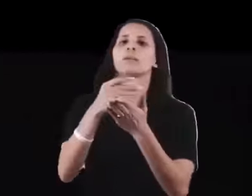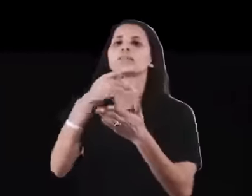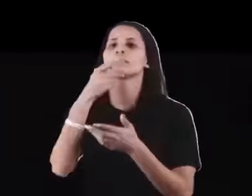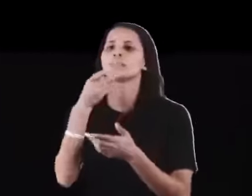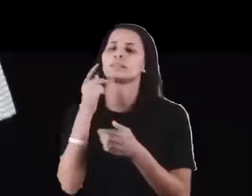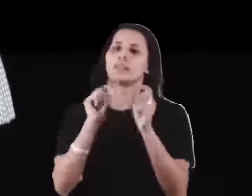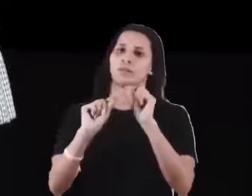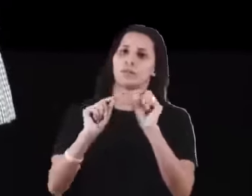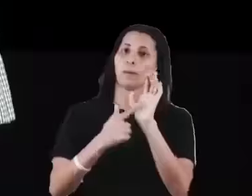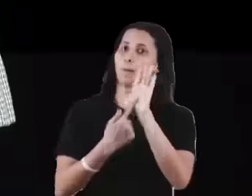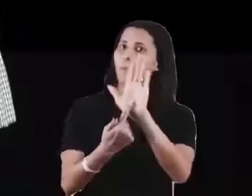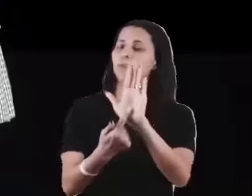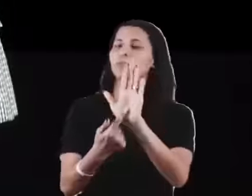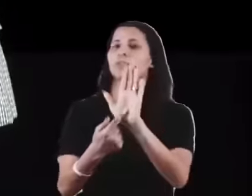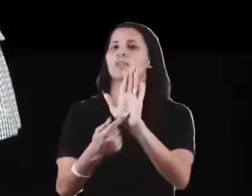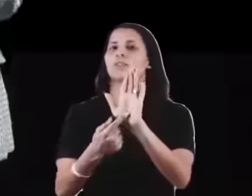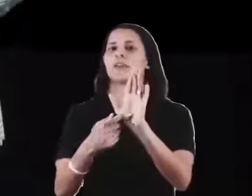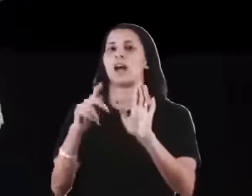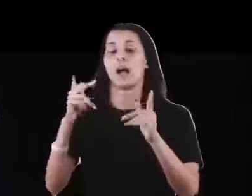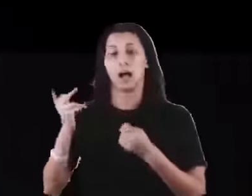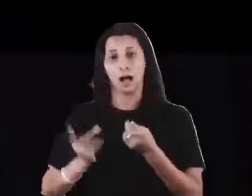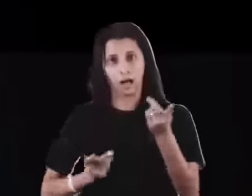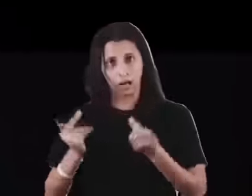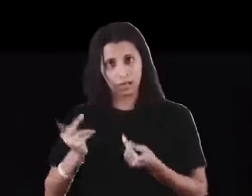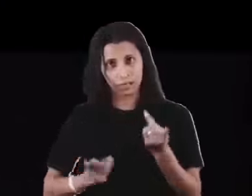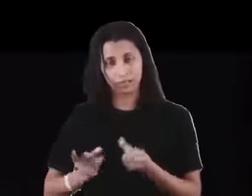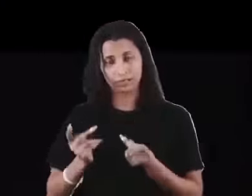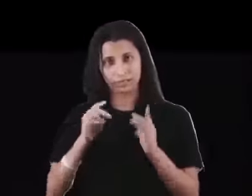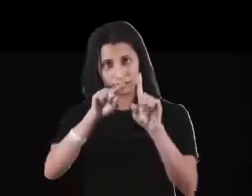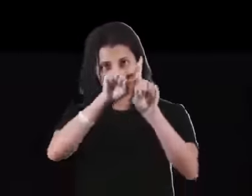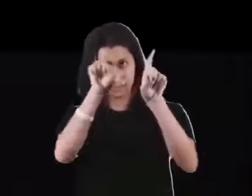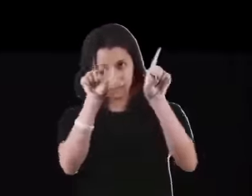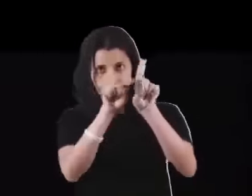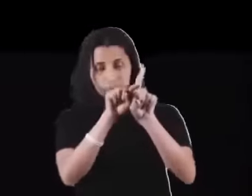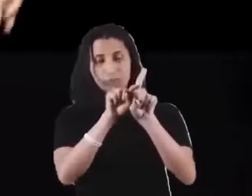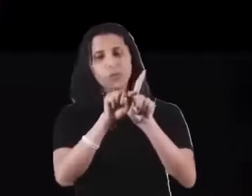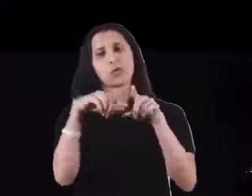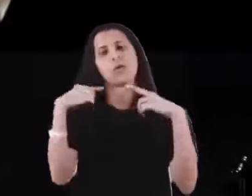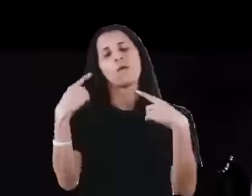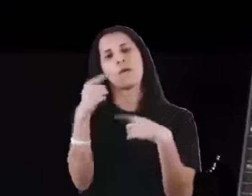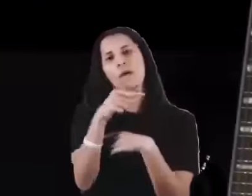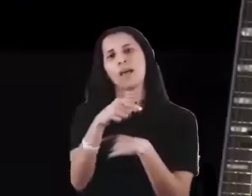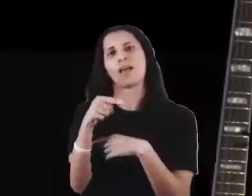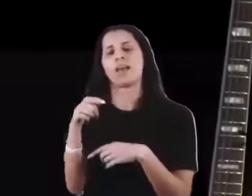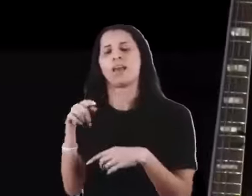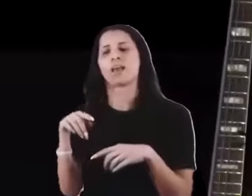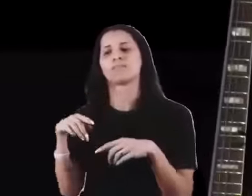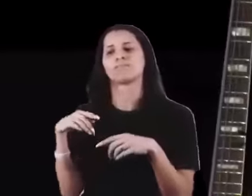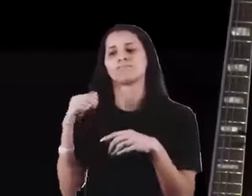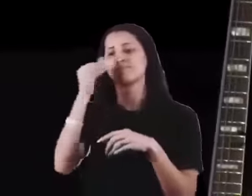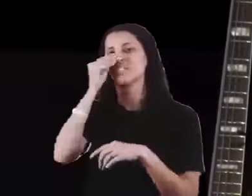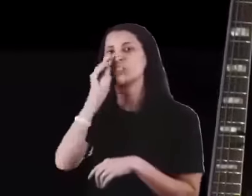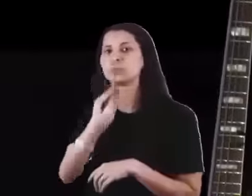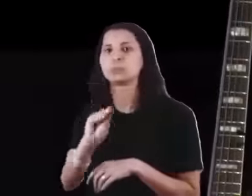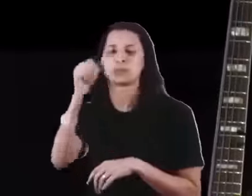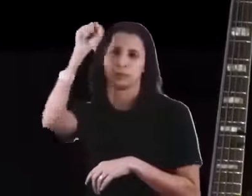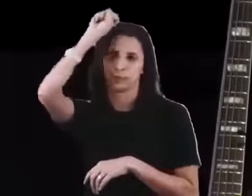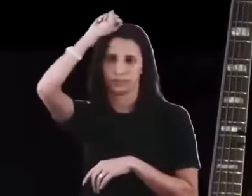quando a gata fica grávida aí a já começa a se achar aí H começa a desprezar